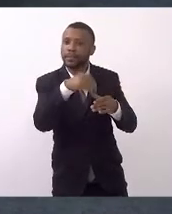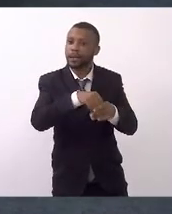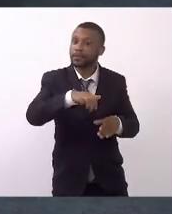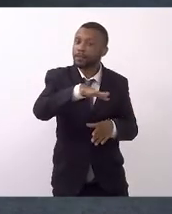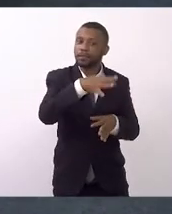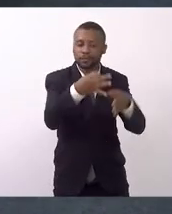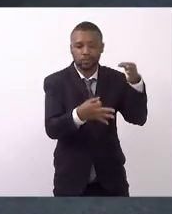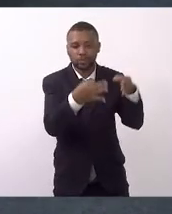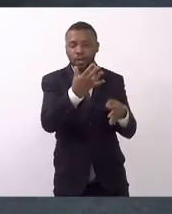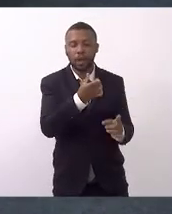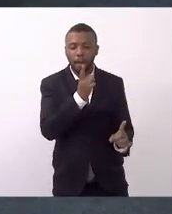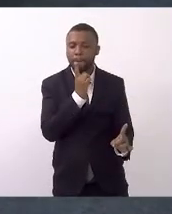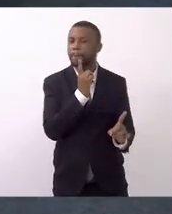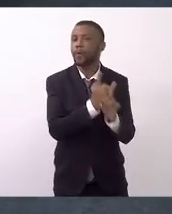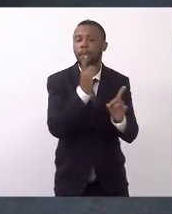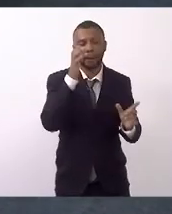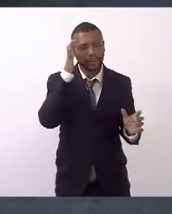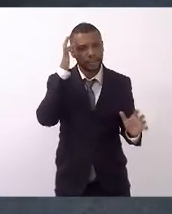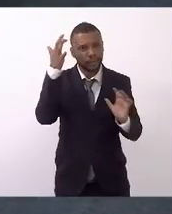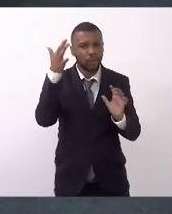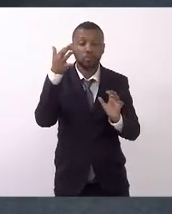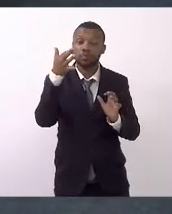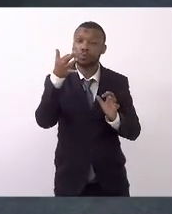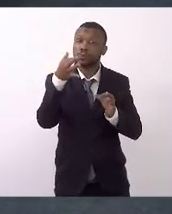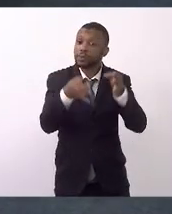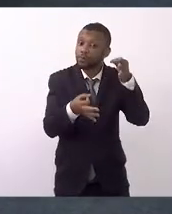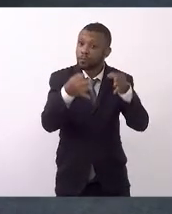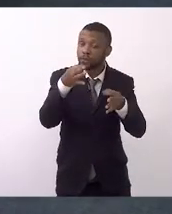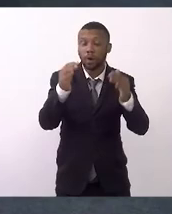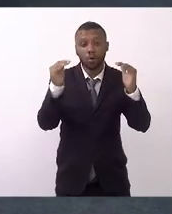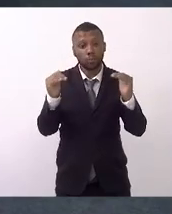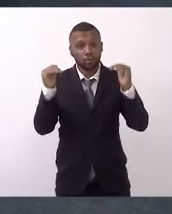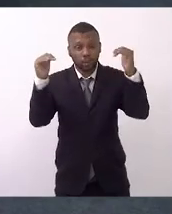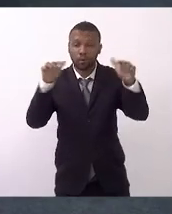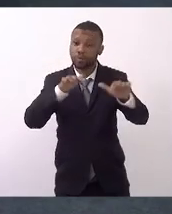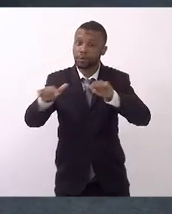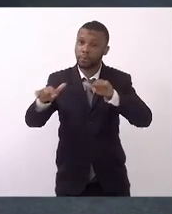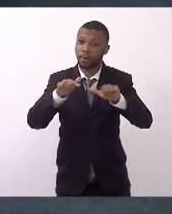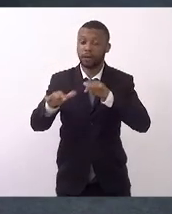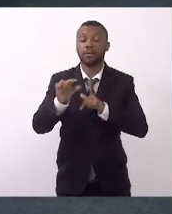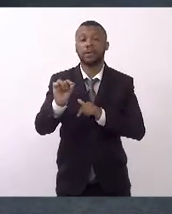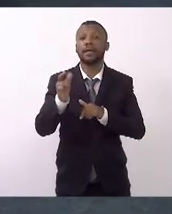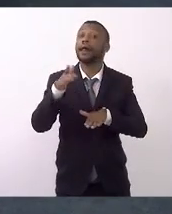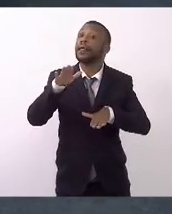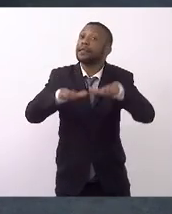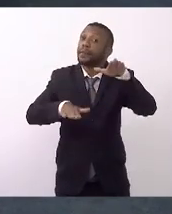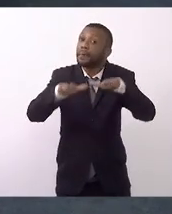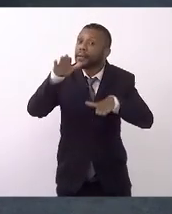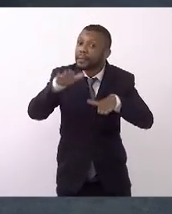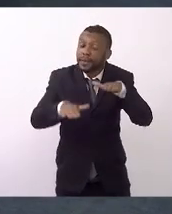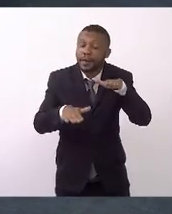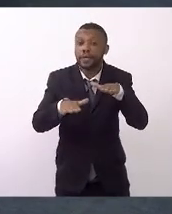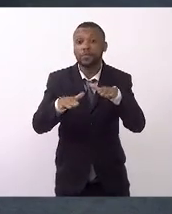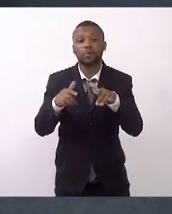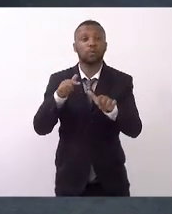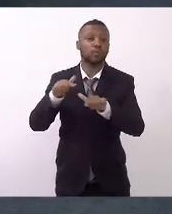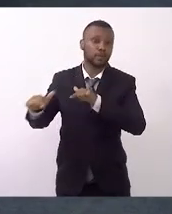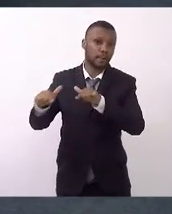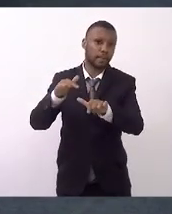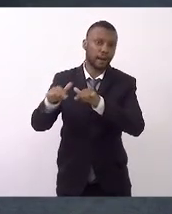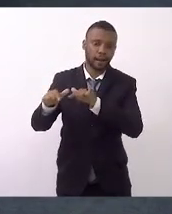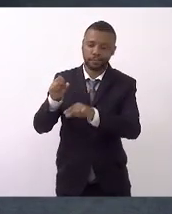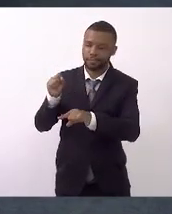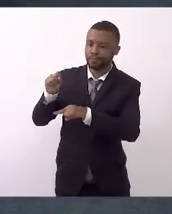do Tribunal Superior do Trabalho que determina que, dependendo da atividade a ser exercida,